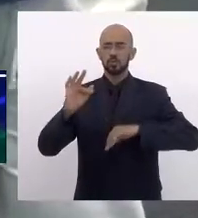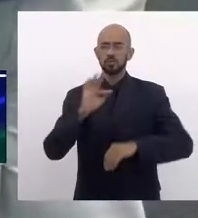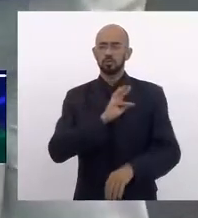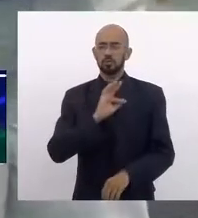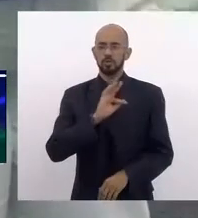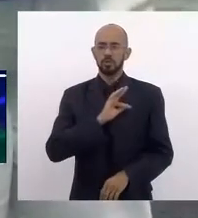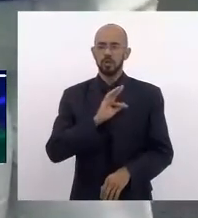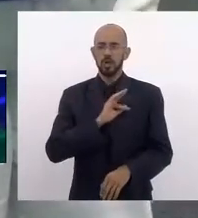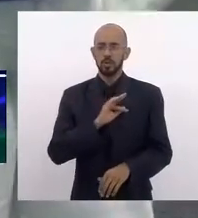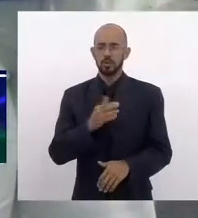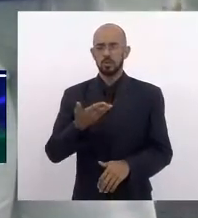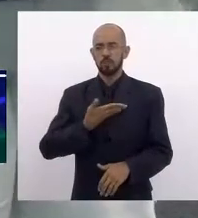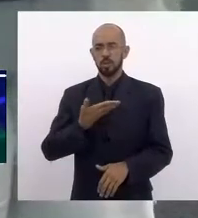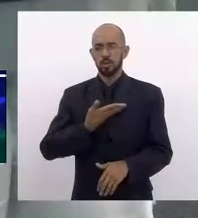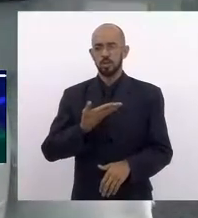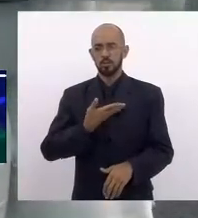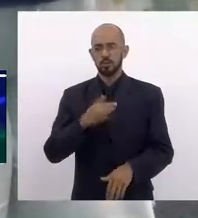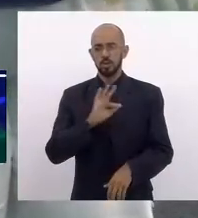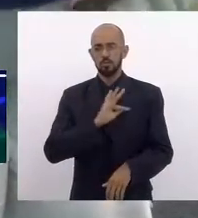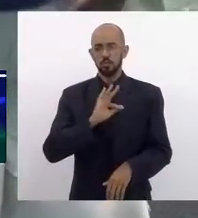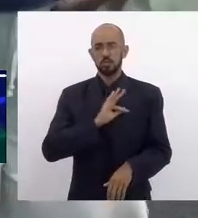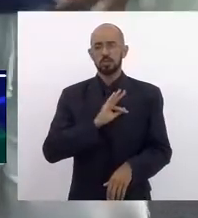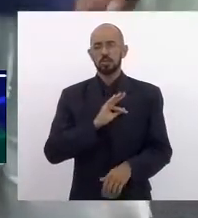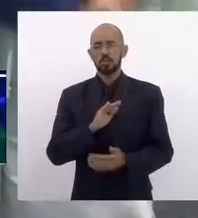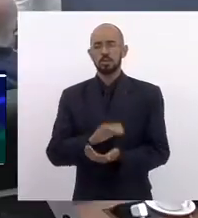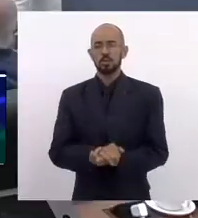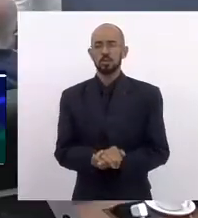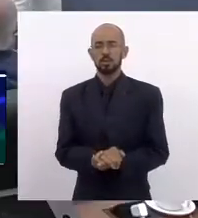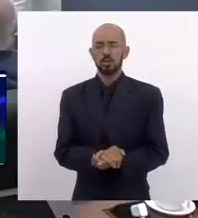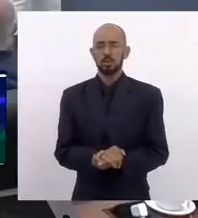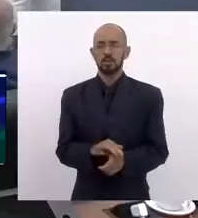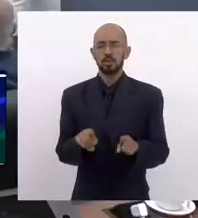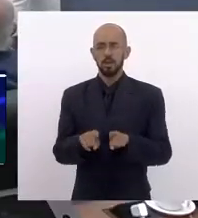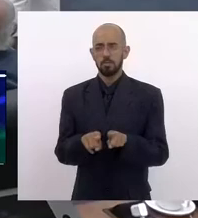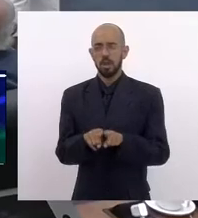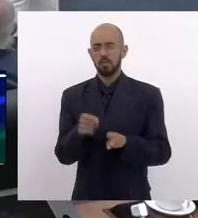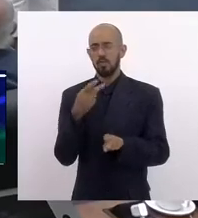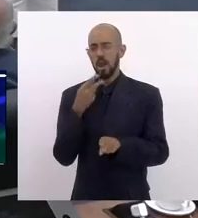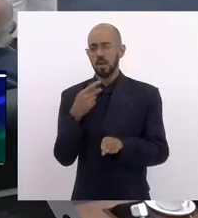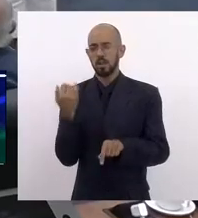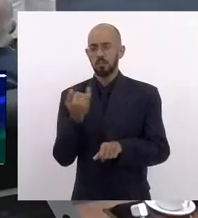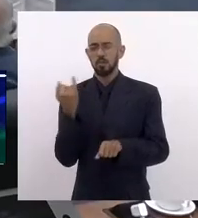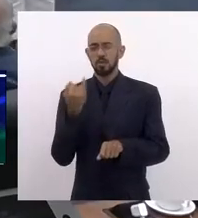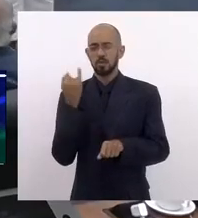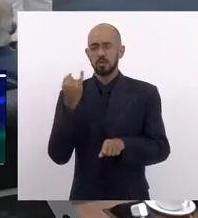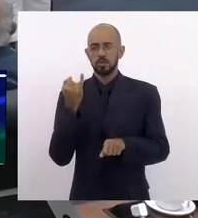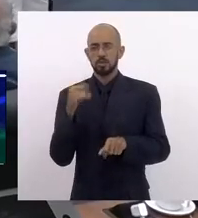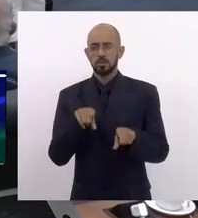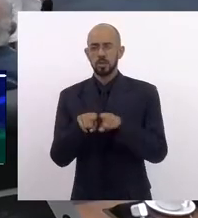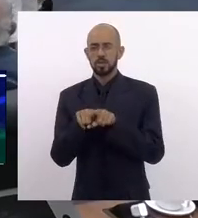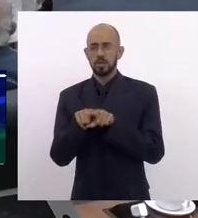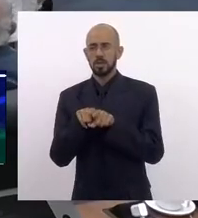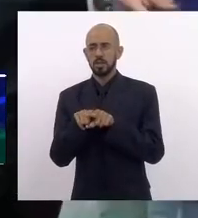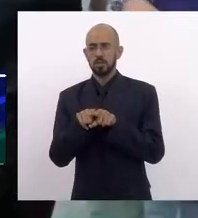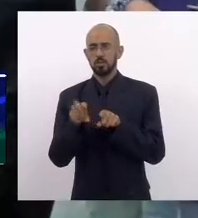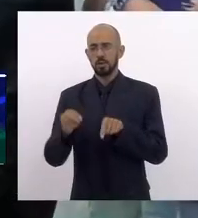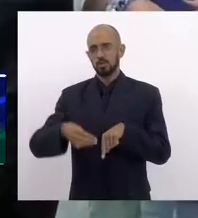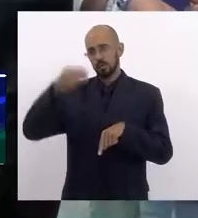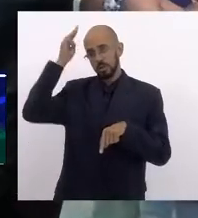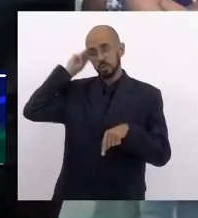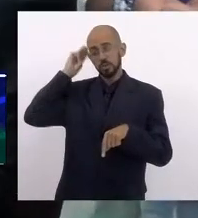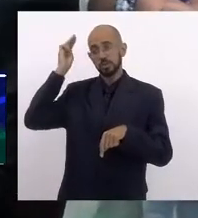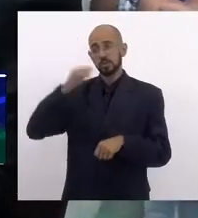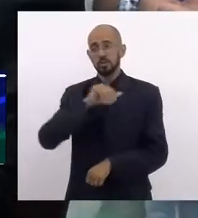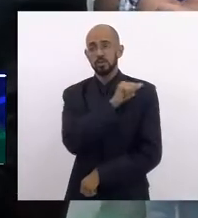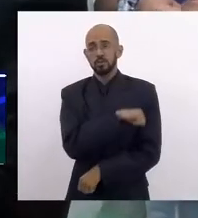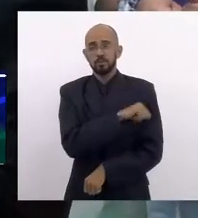Polícia Militar. Registrar aqui a importância de ter a parceria do deputado Márcio Pacheco e da deputada